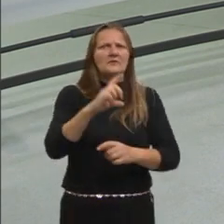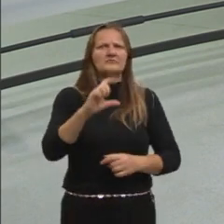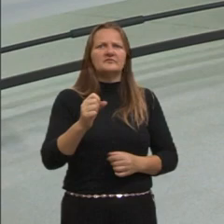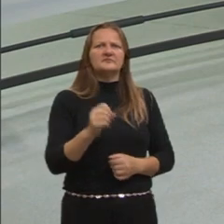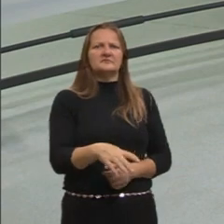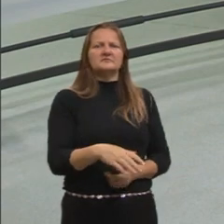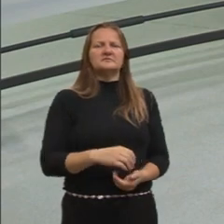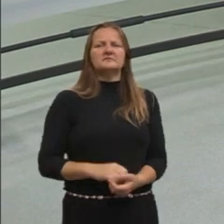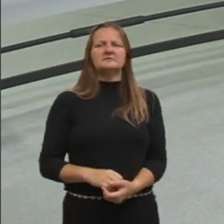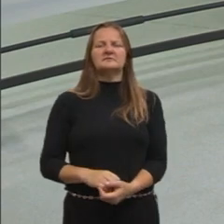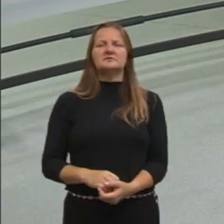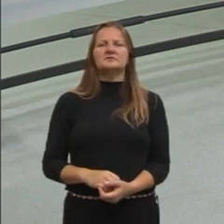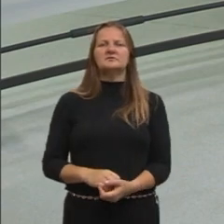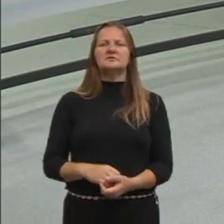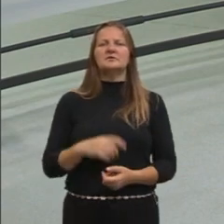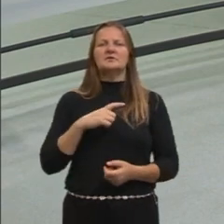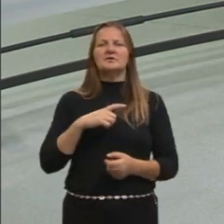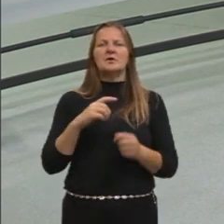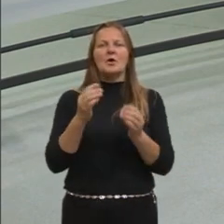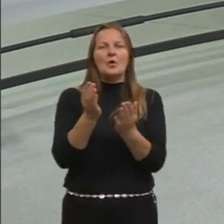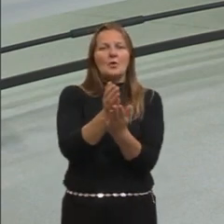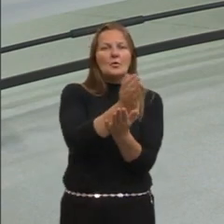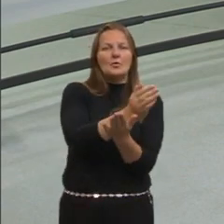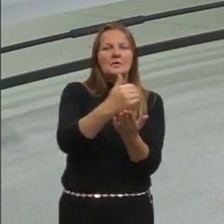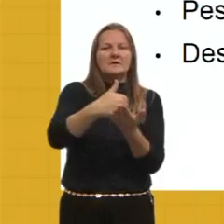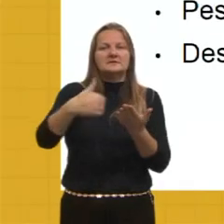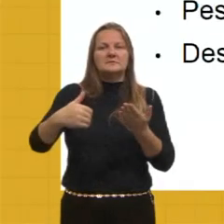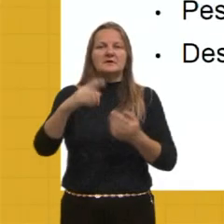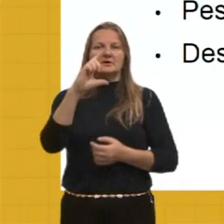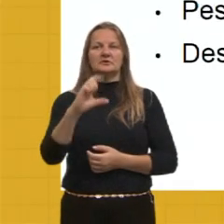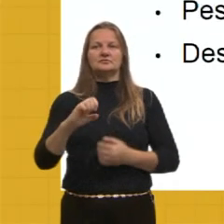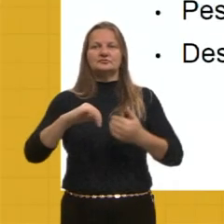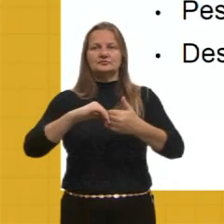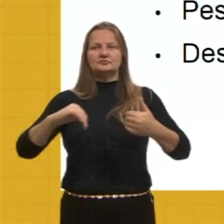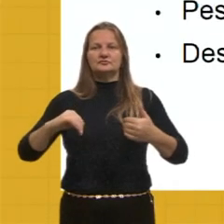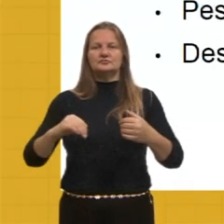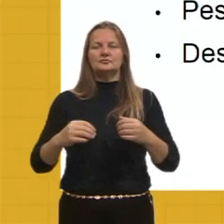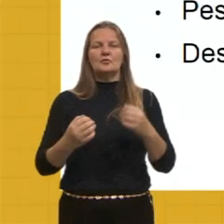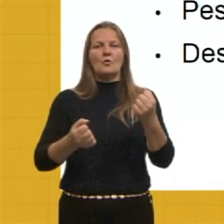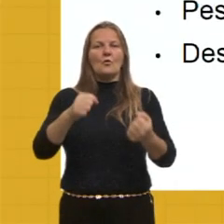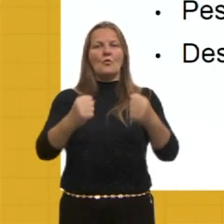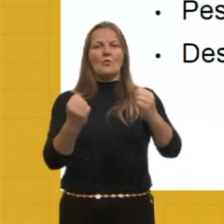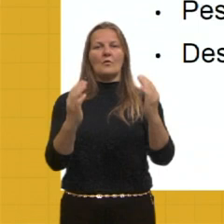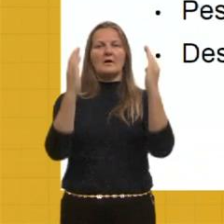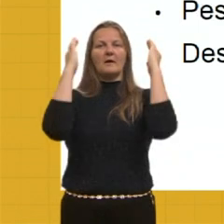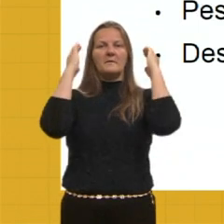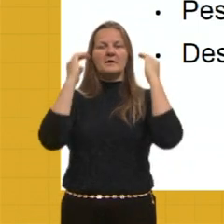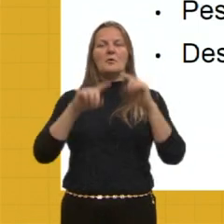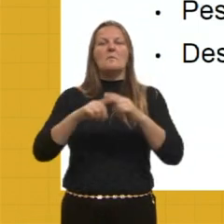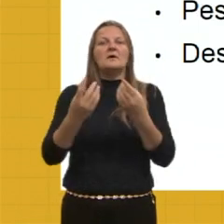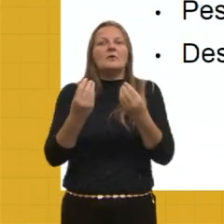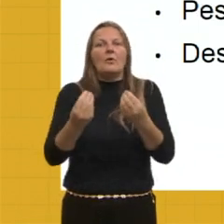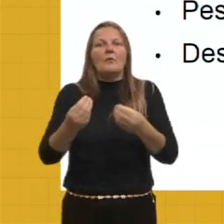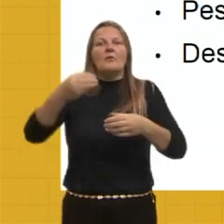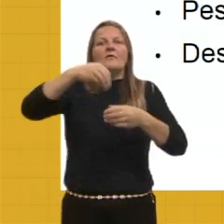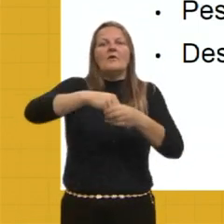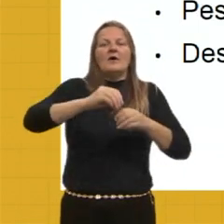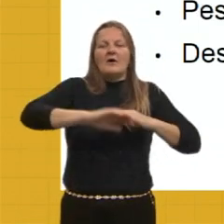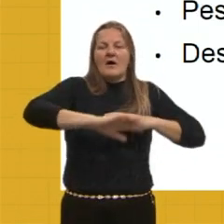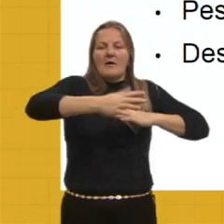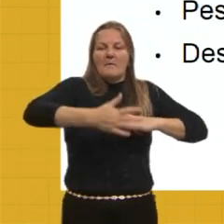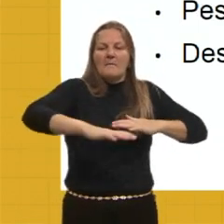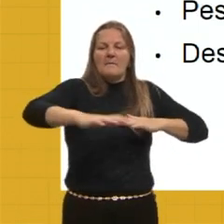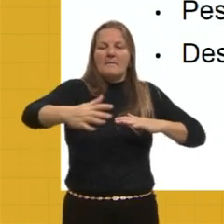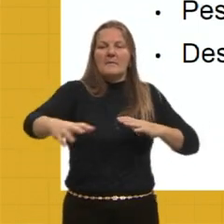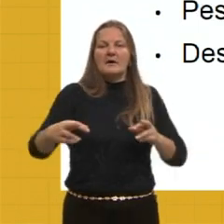coloco lá na coleta ou no lixo vai para o caminhão do lixo e mais como é que eles vão parar lá nos mares